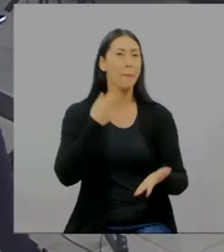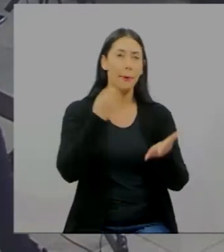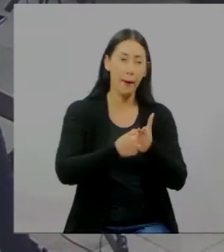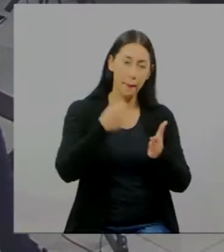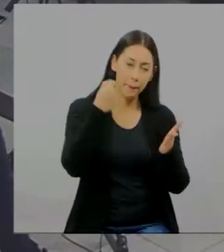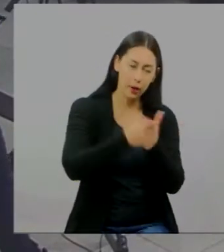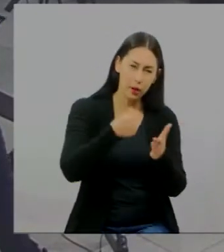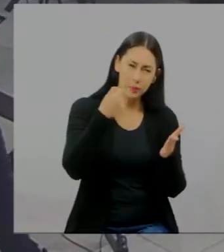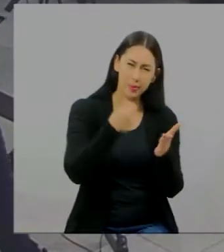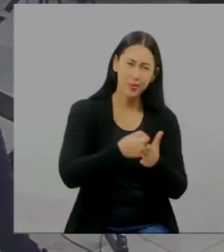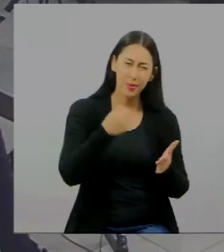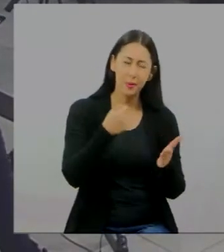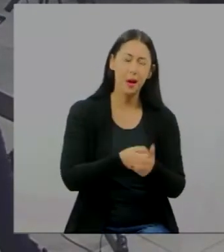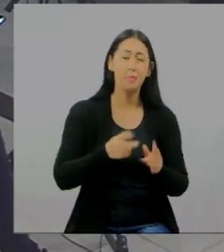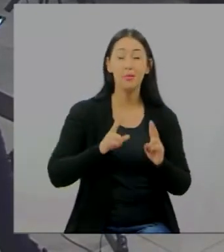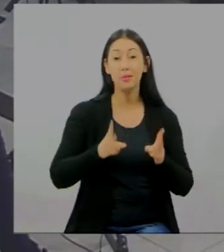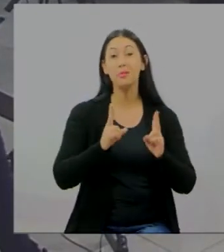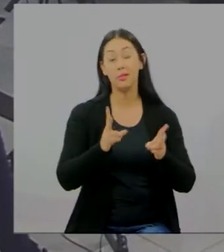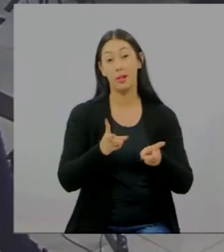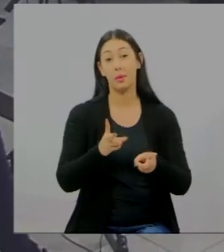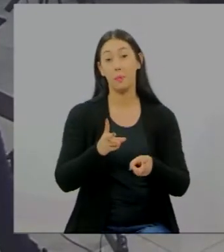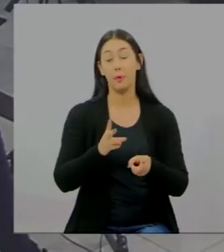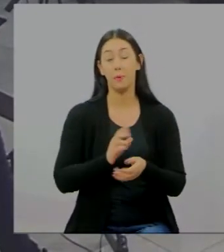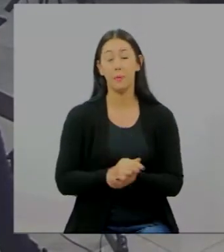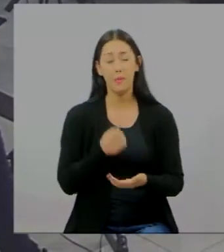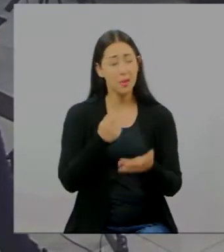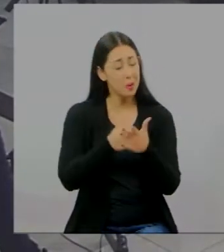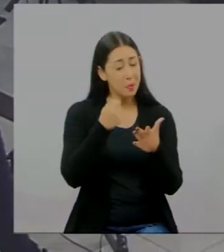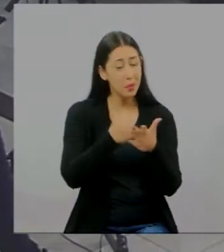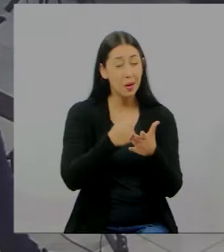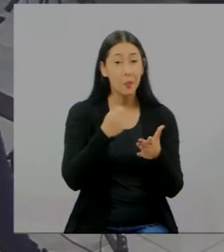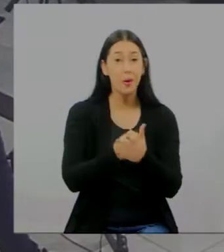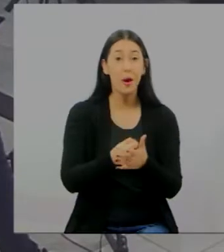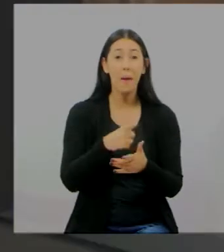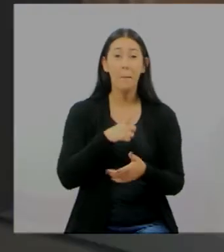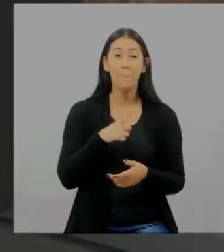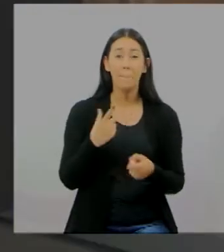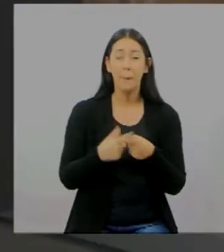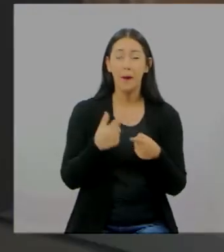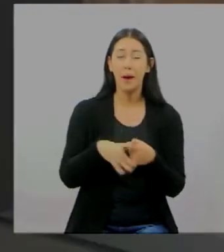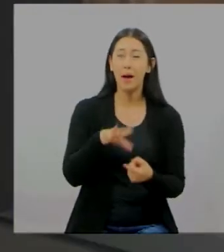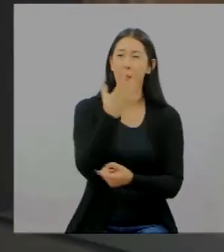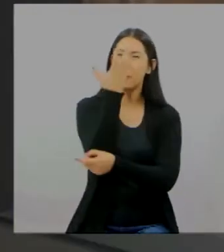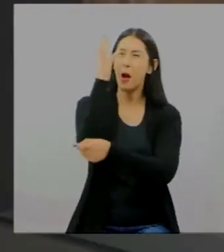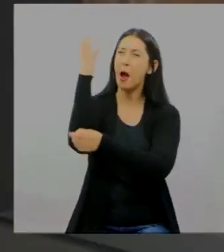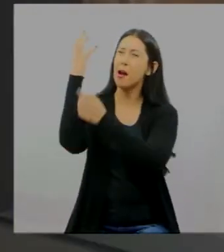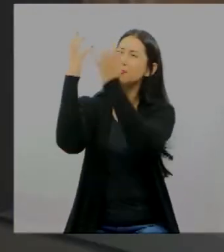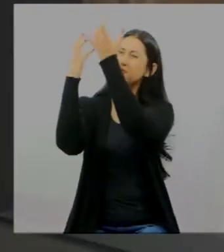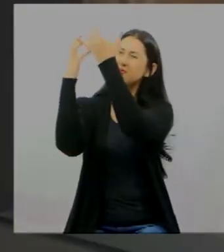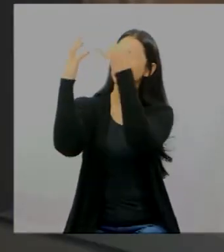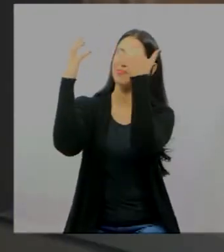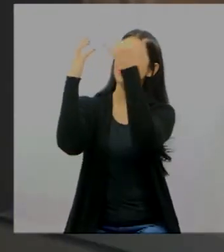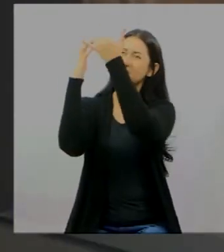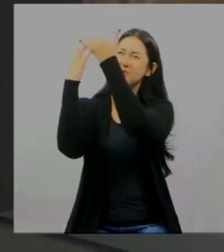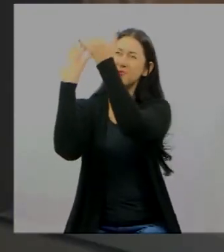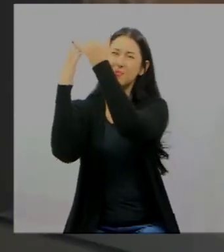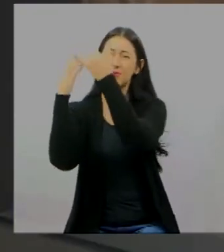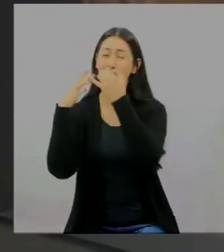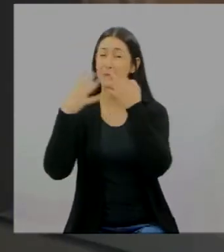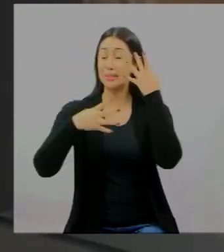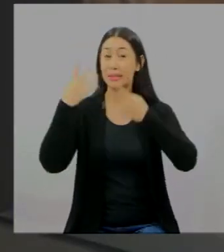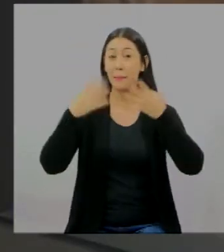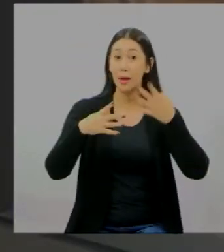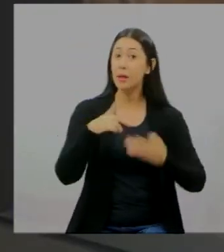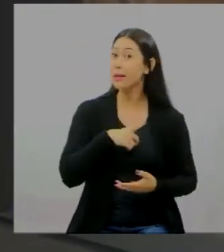tem cobrado bastante a EDP com relação a essas árvores que fica entrelaçada na fiação elétrica. Temos grandes problemas em Jacareí. Aqui eu